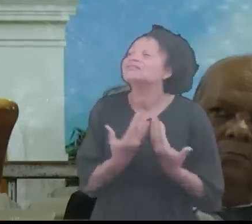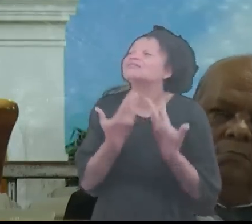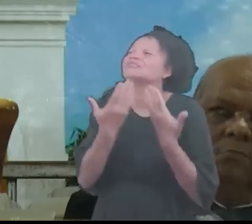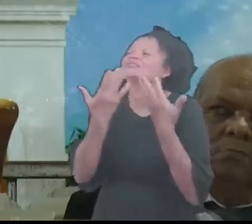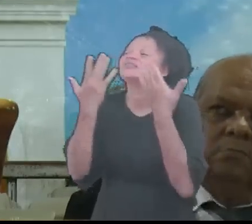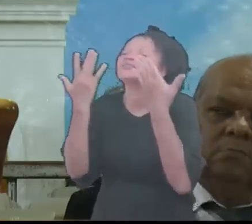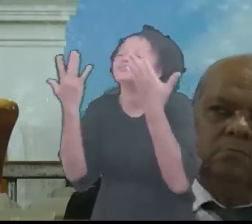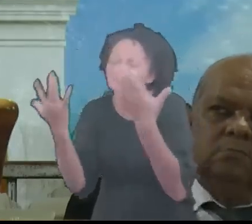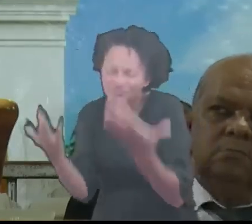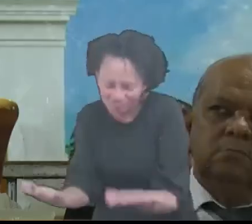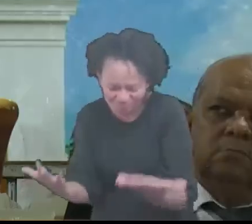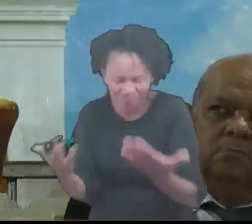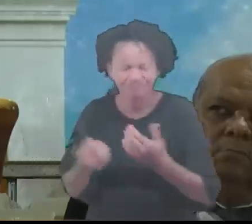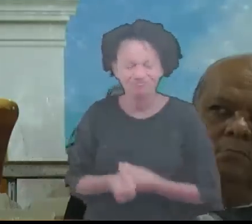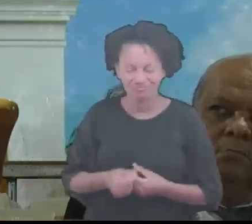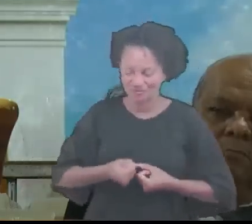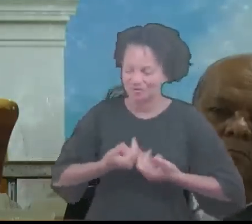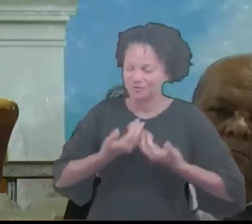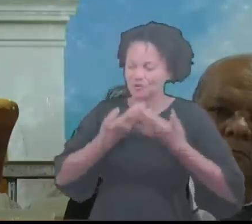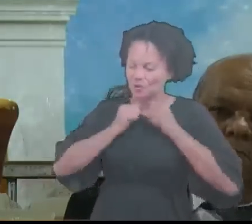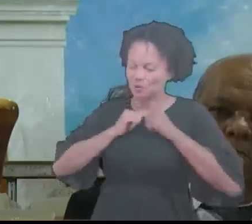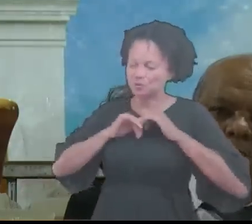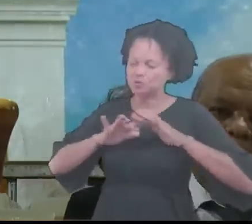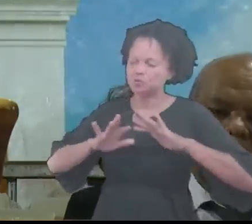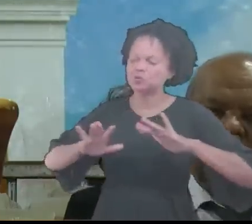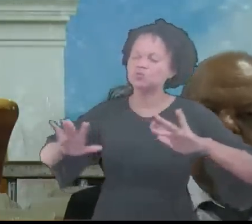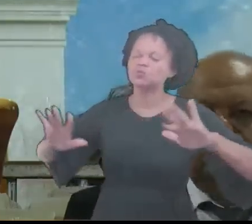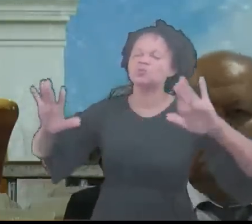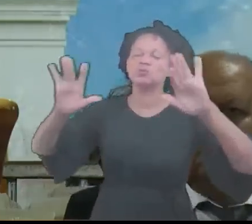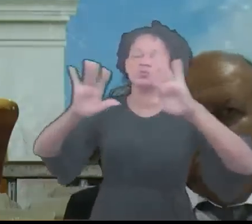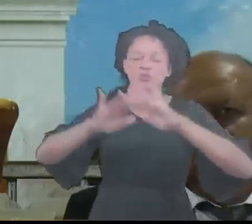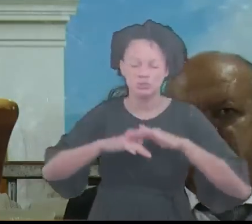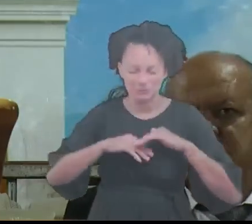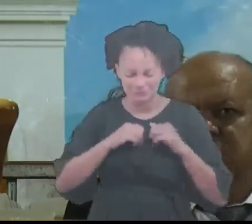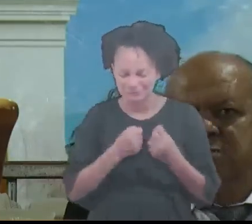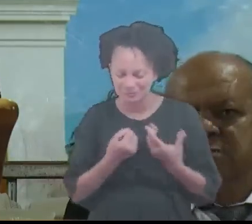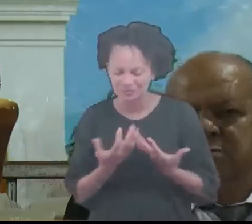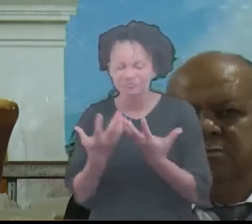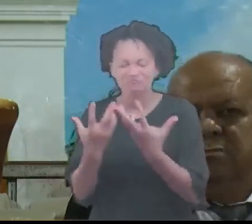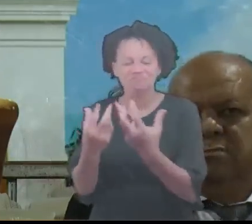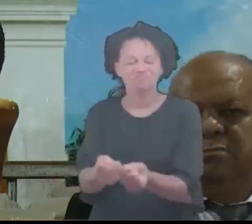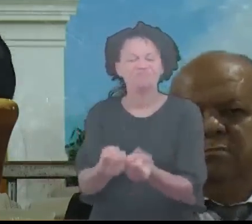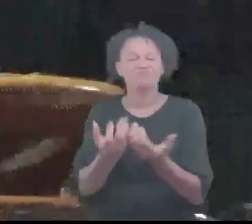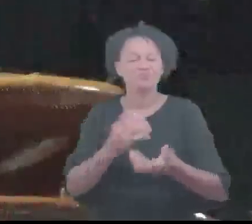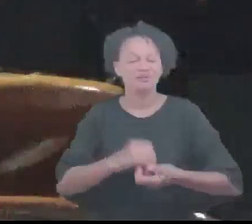o seu nardo, exala o seu aroma enquanto o rei está à mesa.